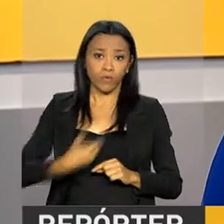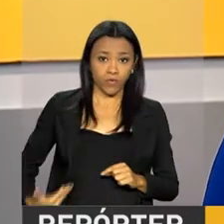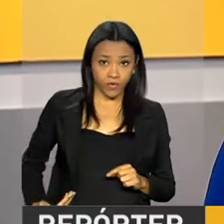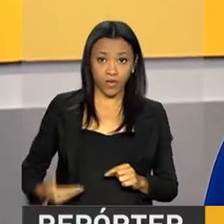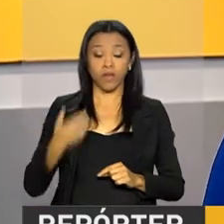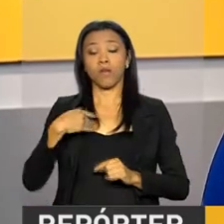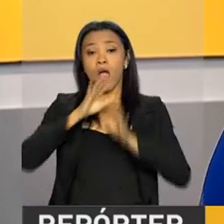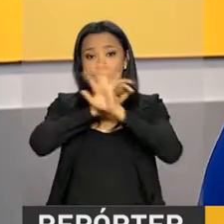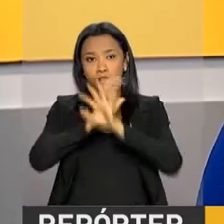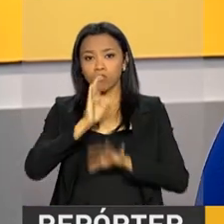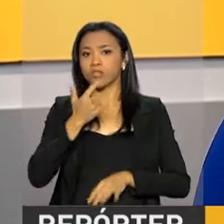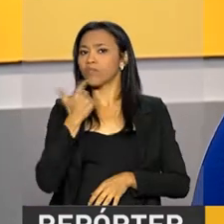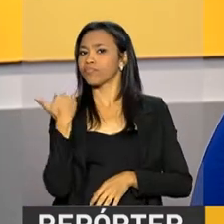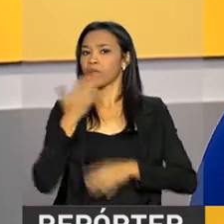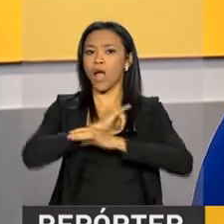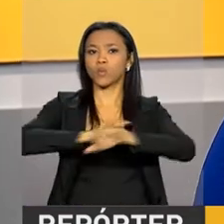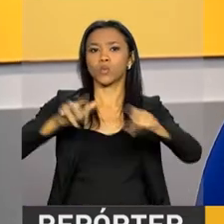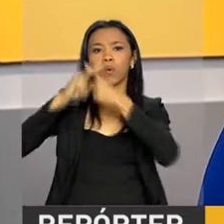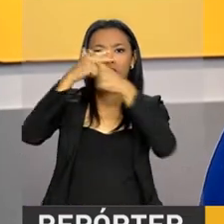revisão da meta fiscal para